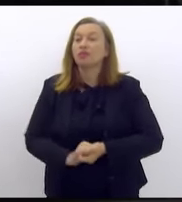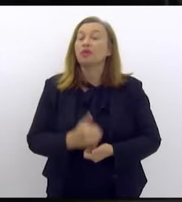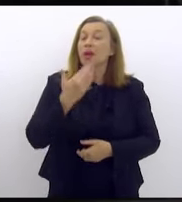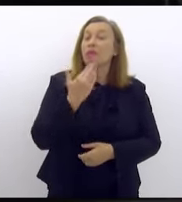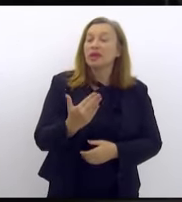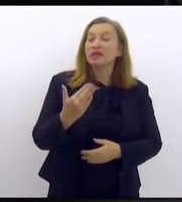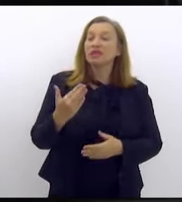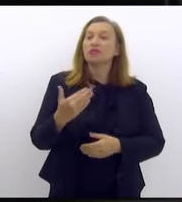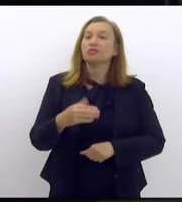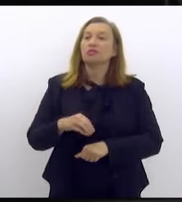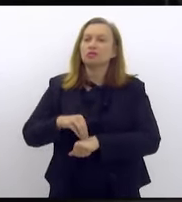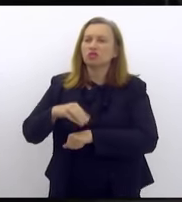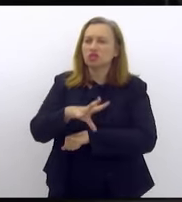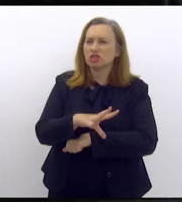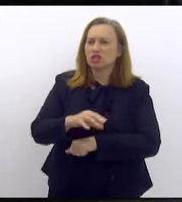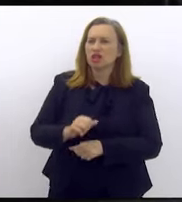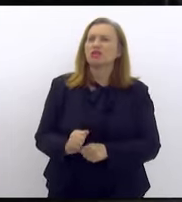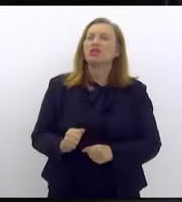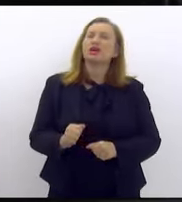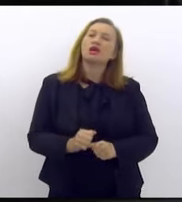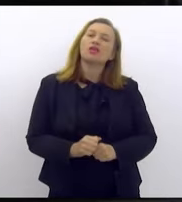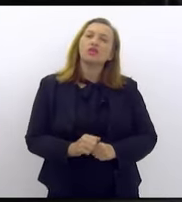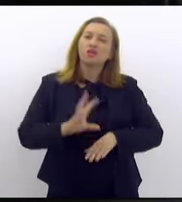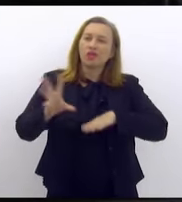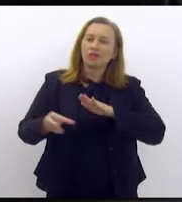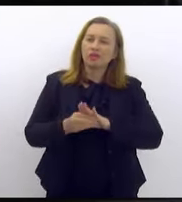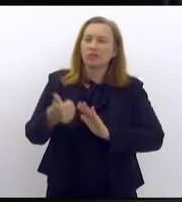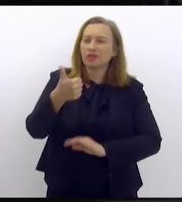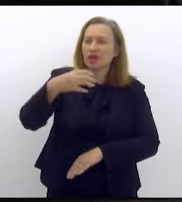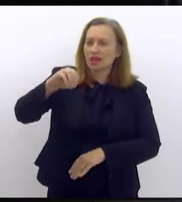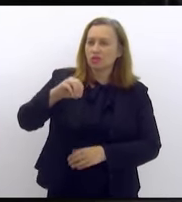o destaque à emenda 14